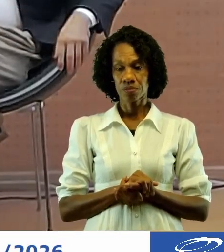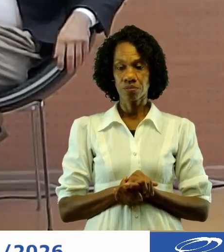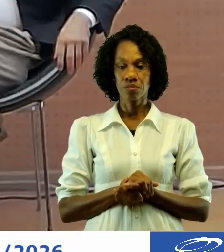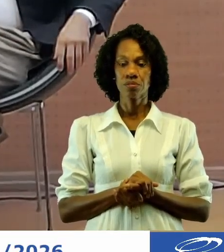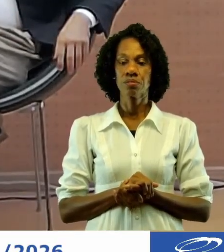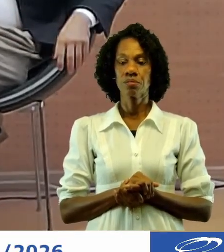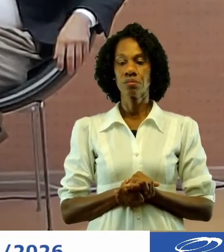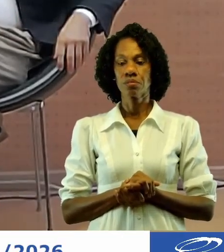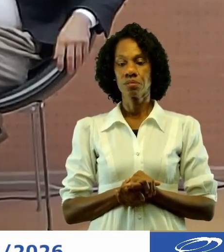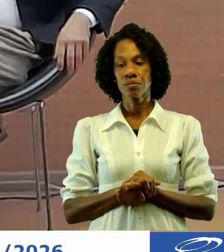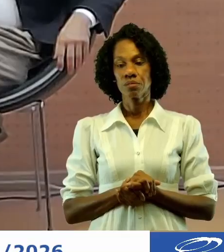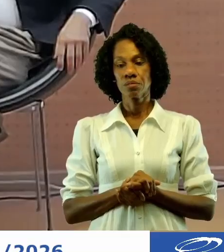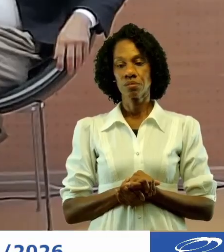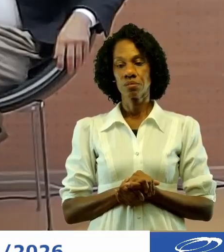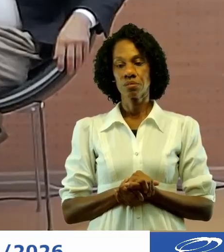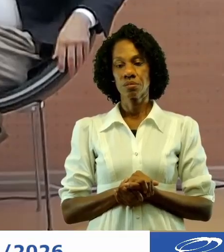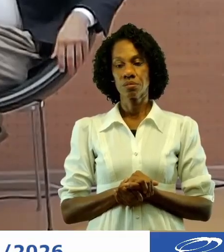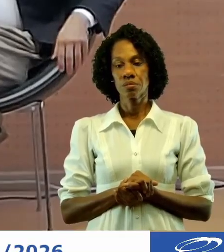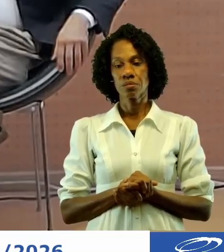again in the next meetings.